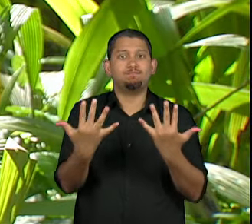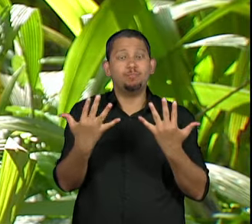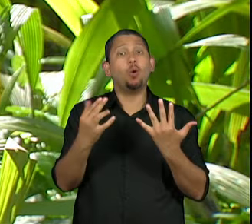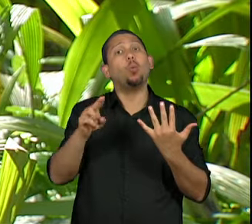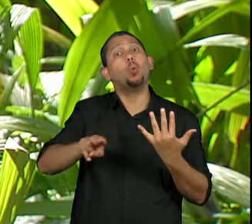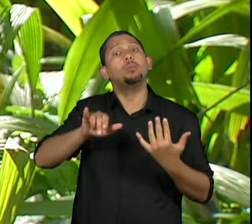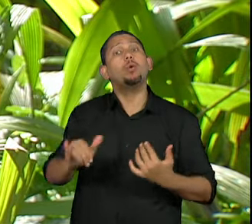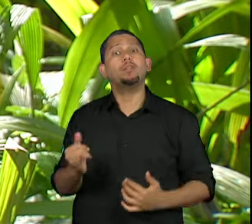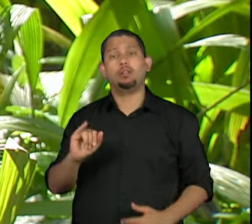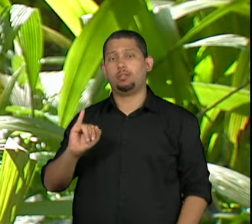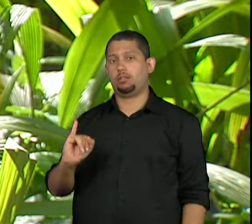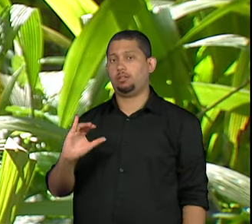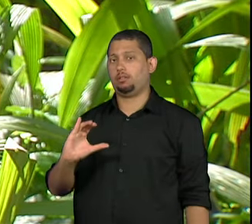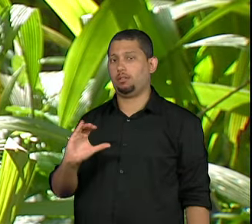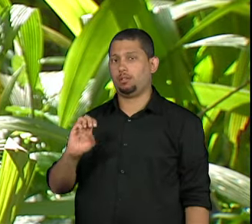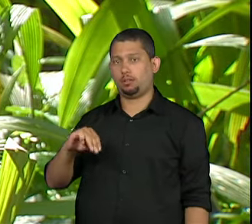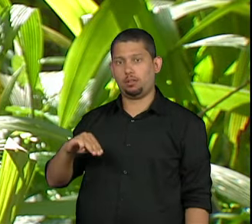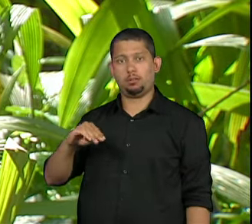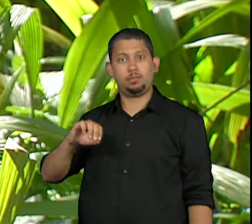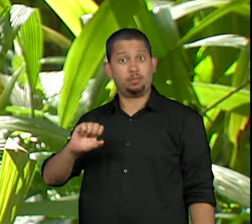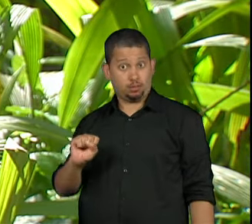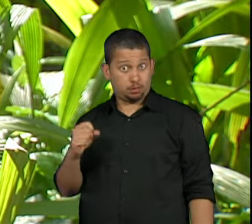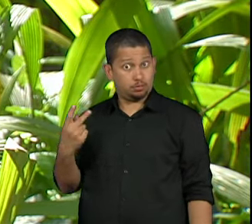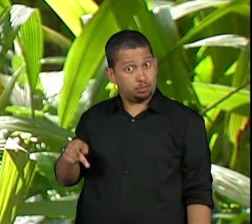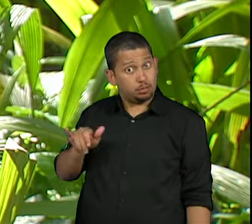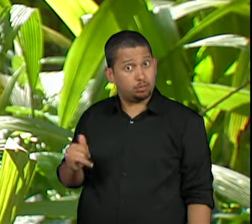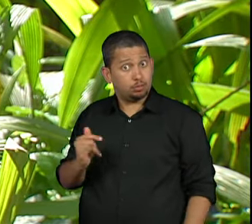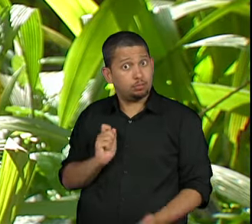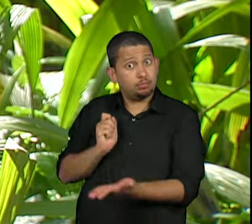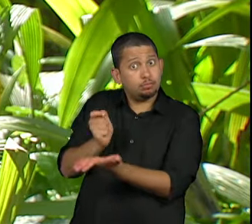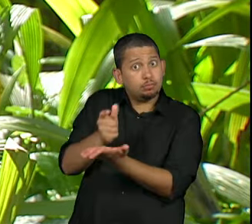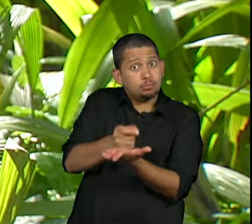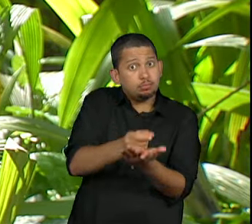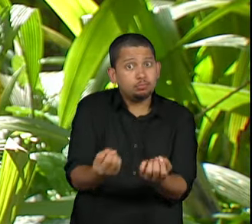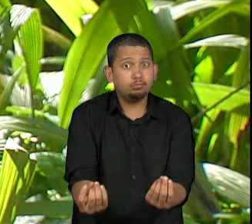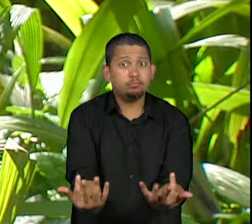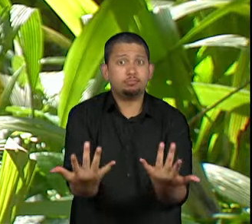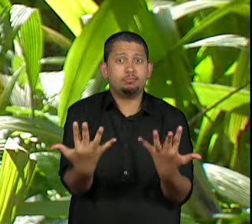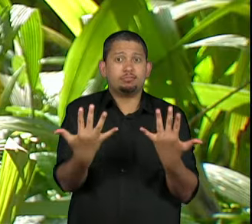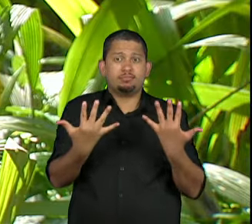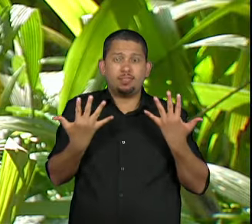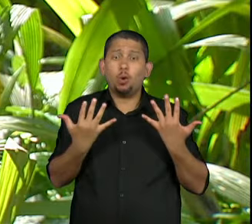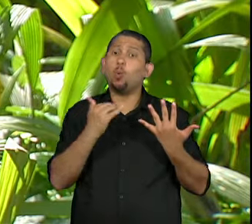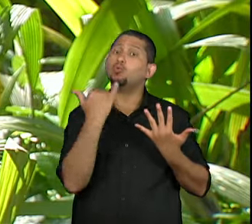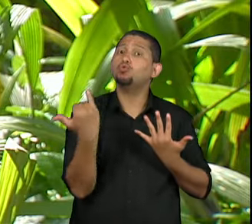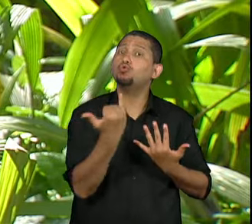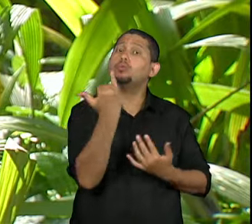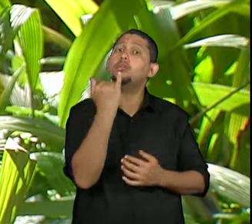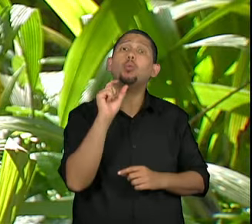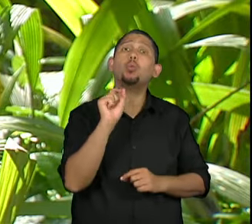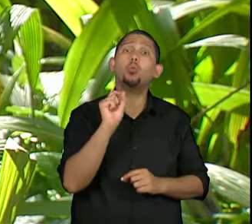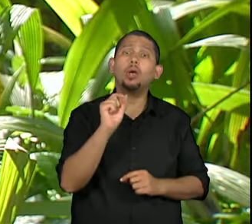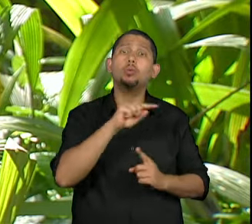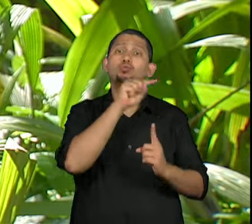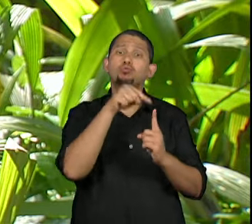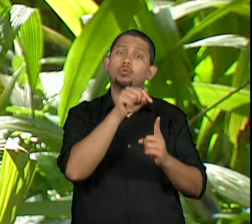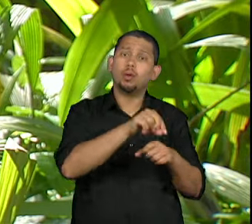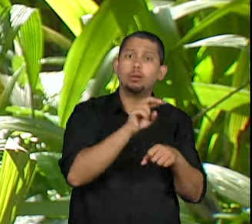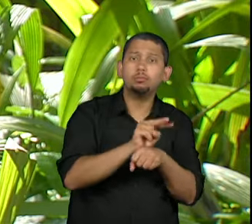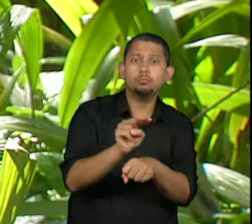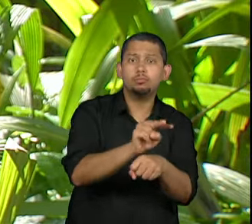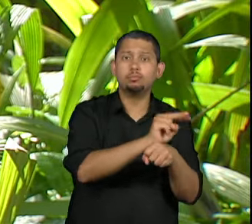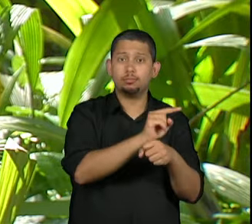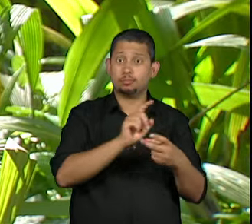país. O projeto terá entre os principais objetivos a preservação e restauração da biodiversidade, a